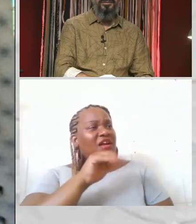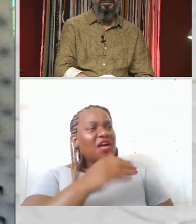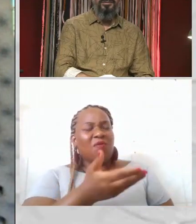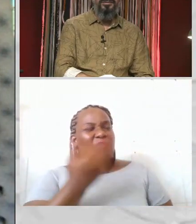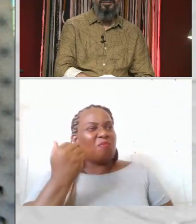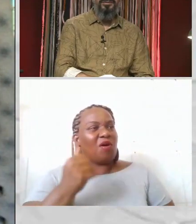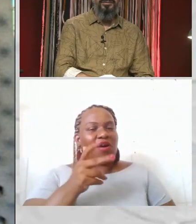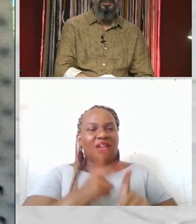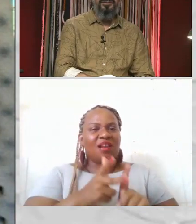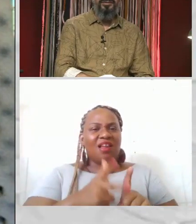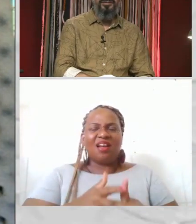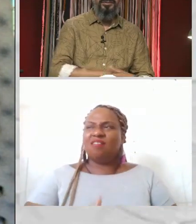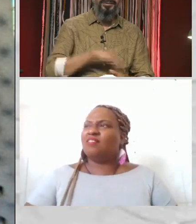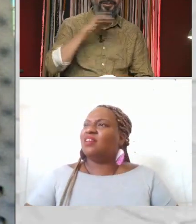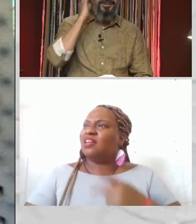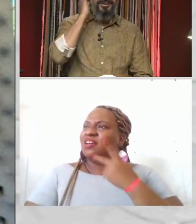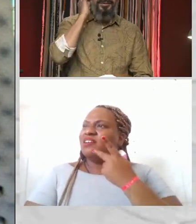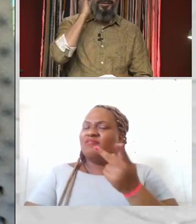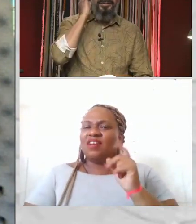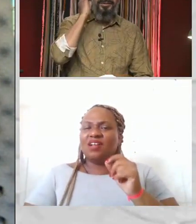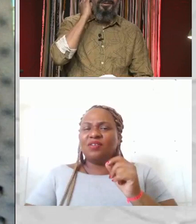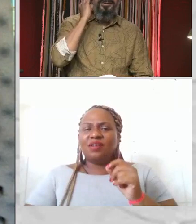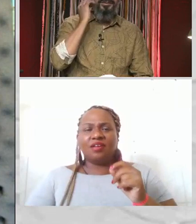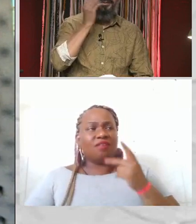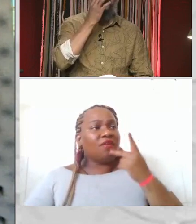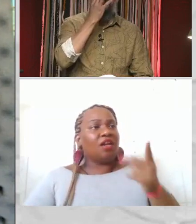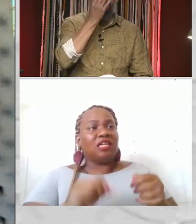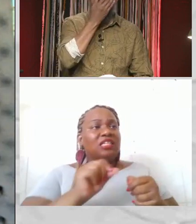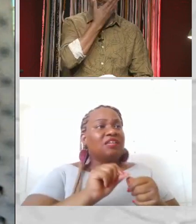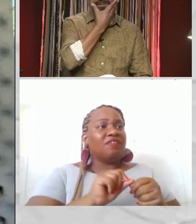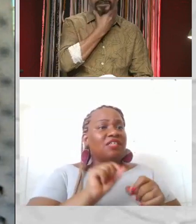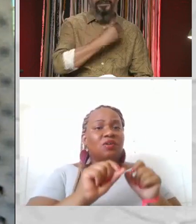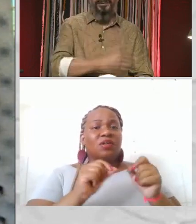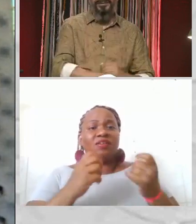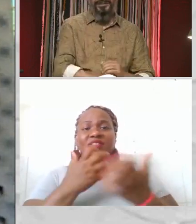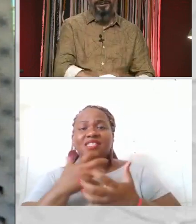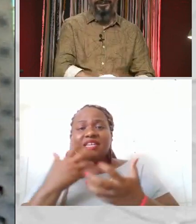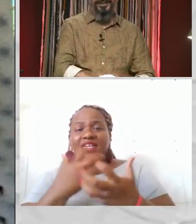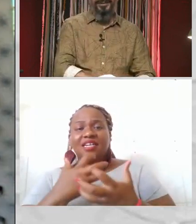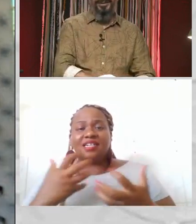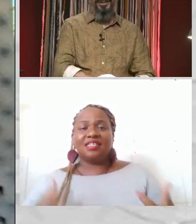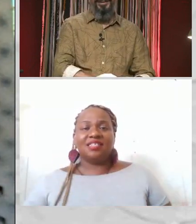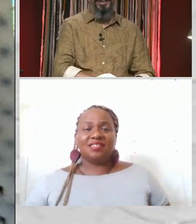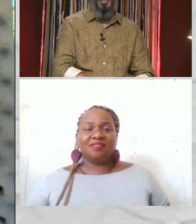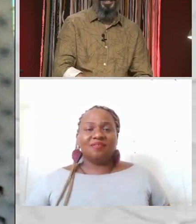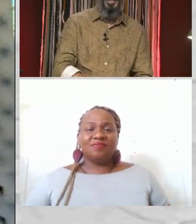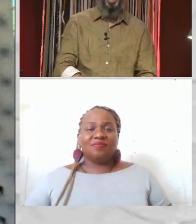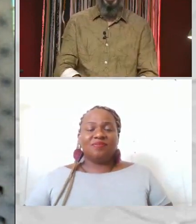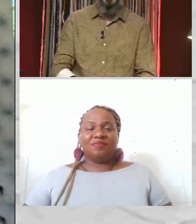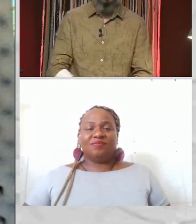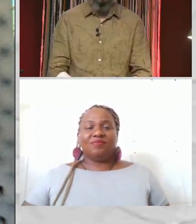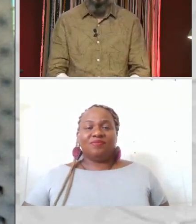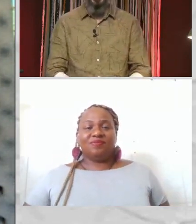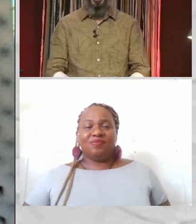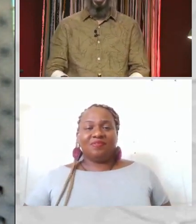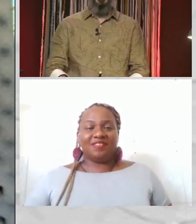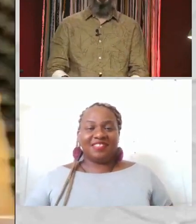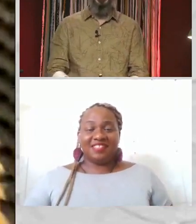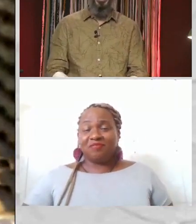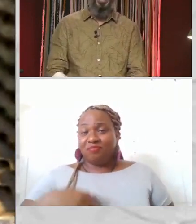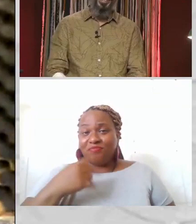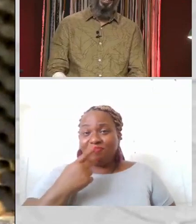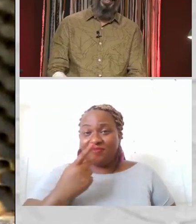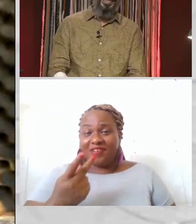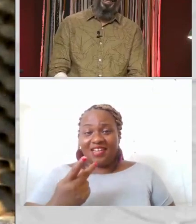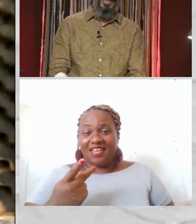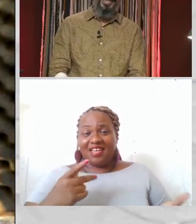digo, falar? Falar o quê? Falar do que você está fazendo, falar do que você canta. Eu digo, rapaz, para falar a verdade, eu estou tão... Eu estou